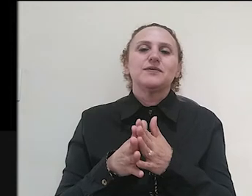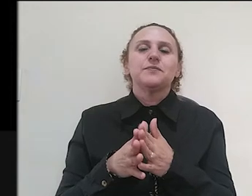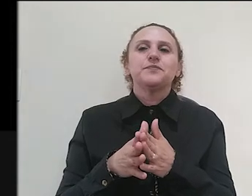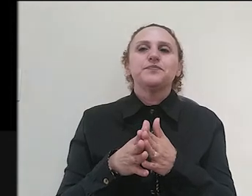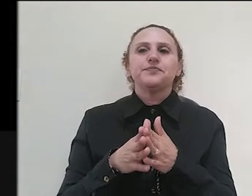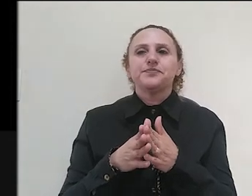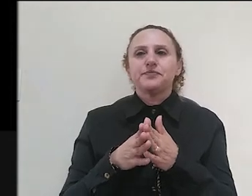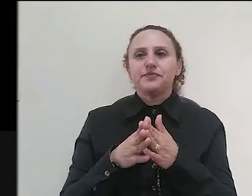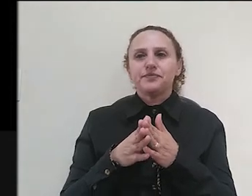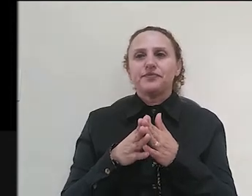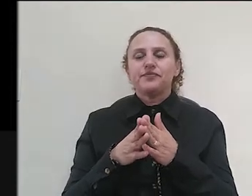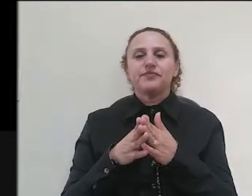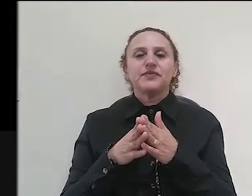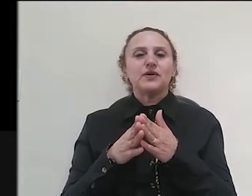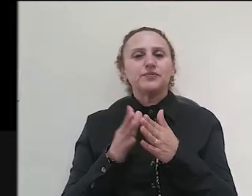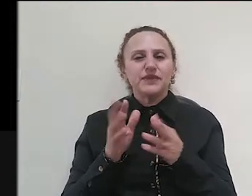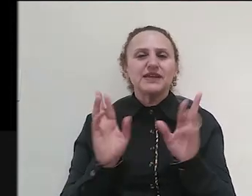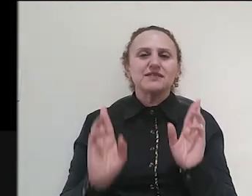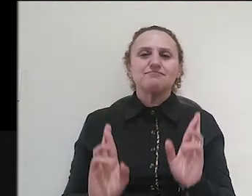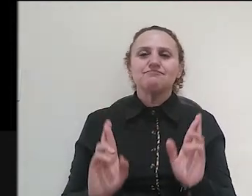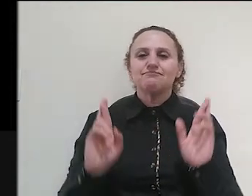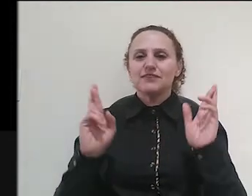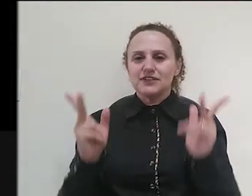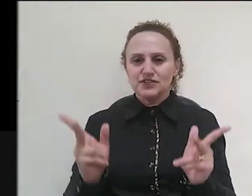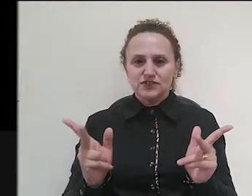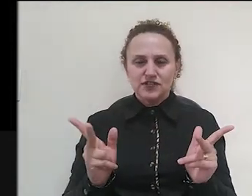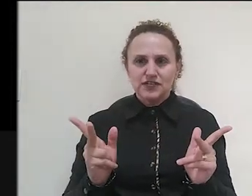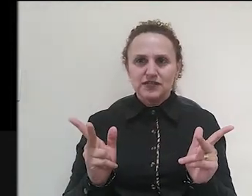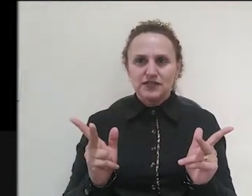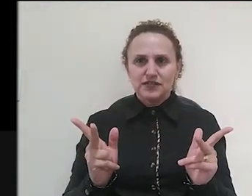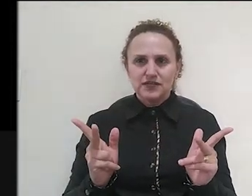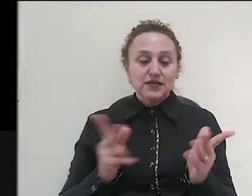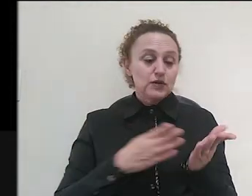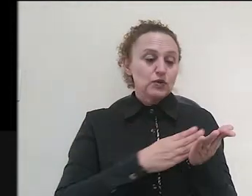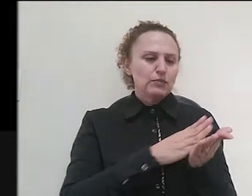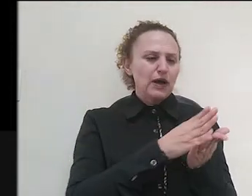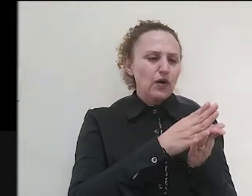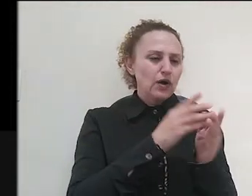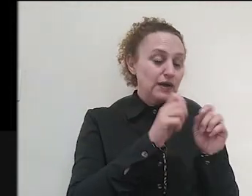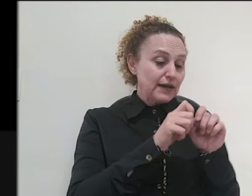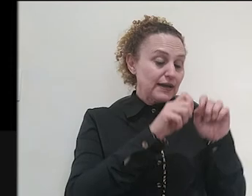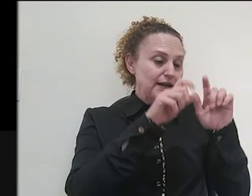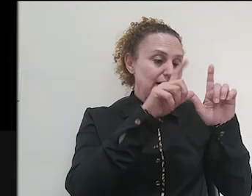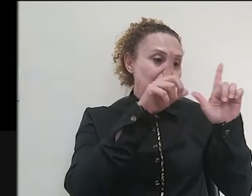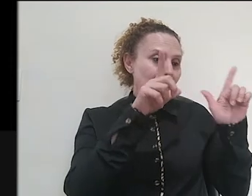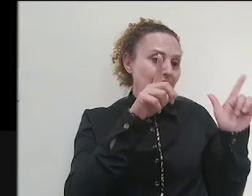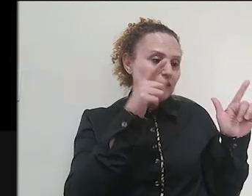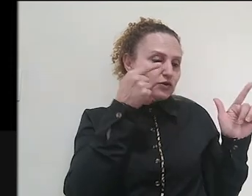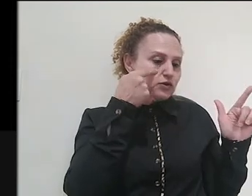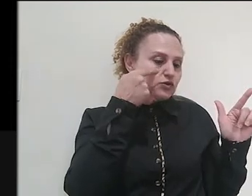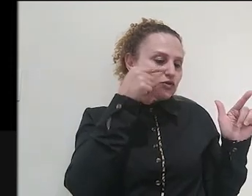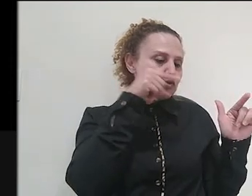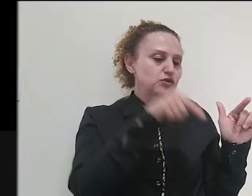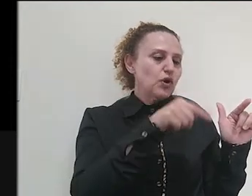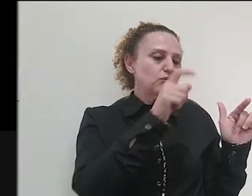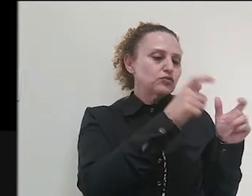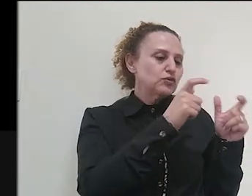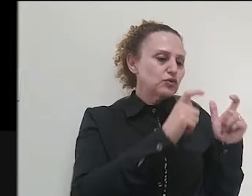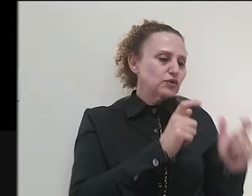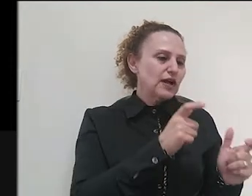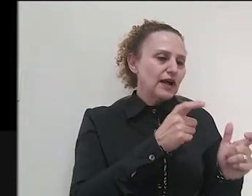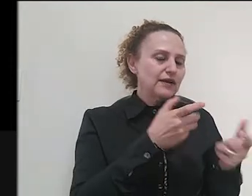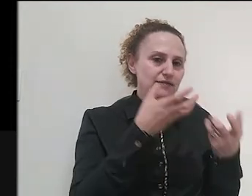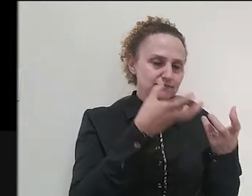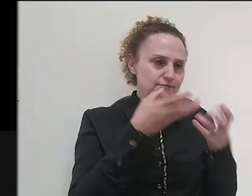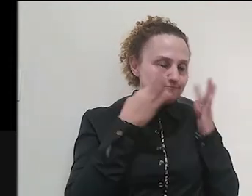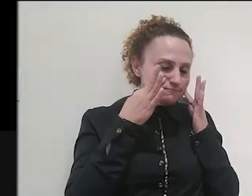maior, absoluta no Renascimento. E no Barroco, aquela essa claridade relativa que eu mostrei para vocês, a luz fica somente nos lugares da tela que o